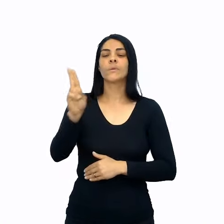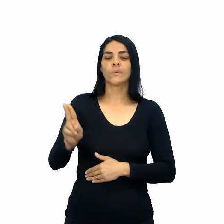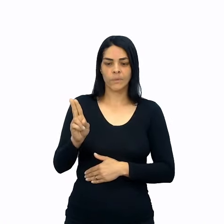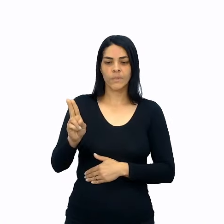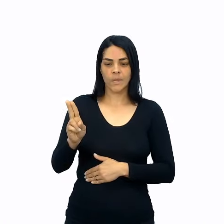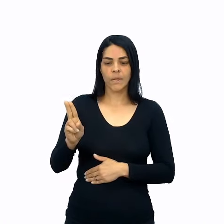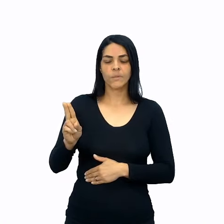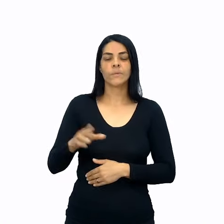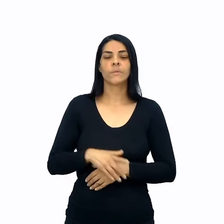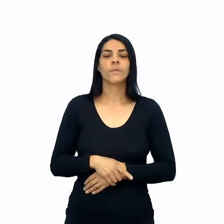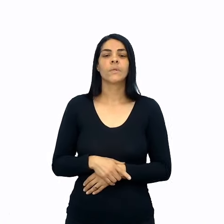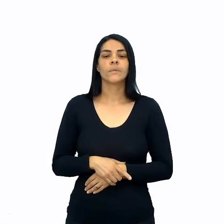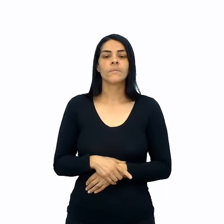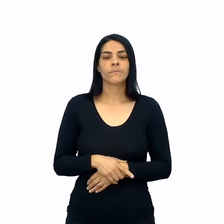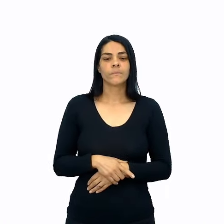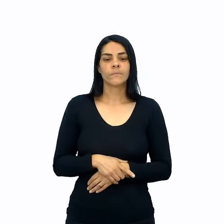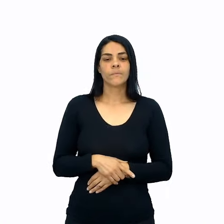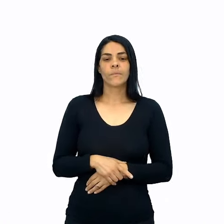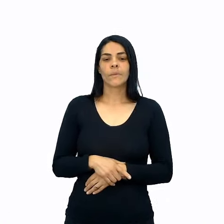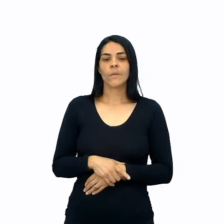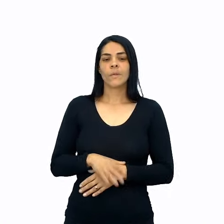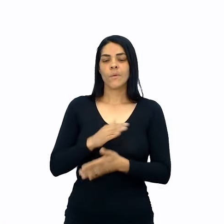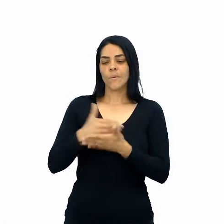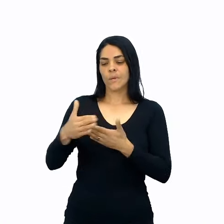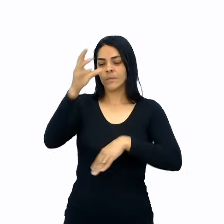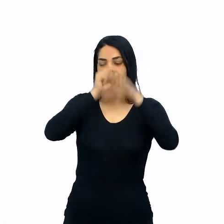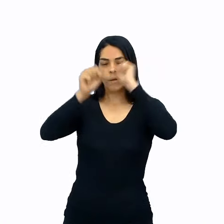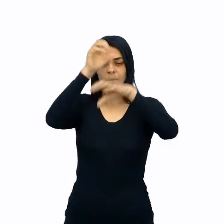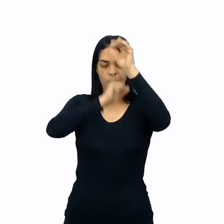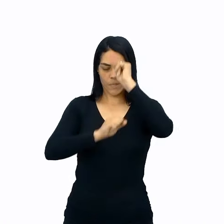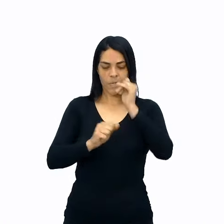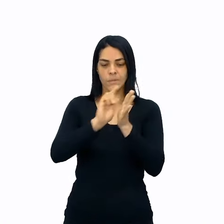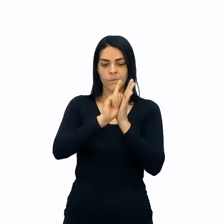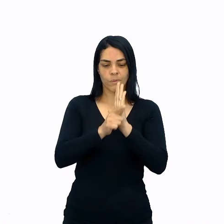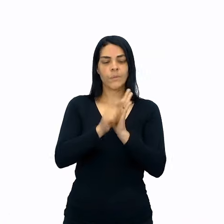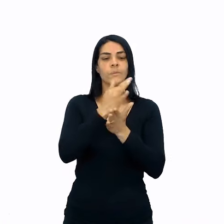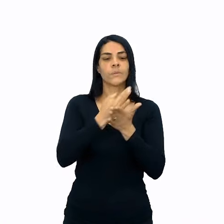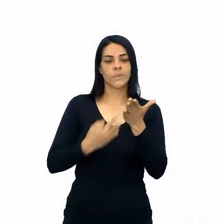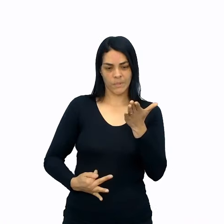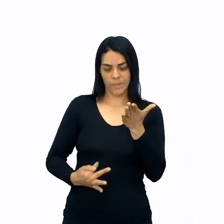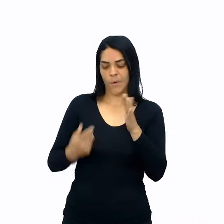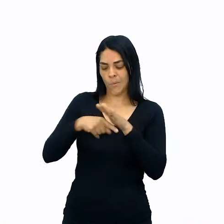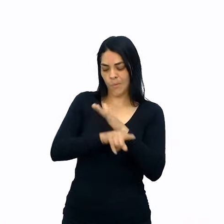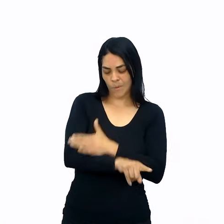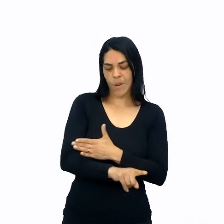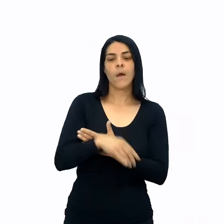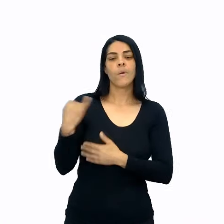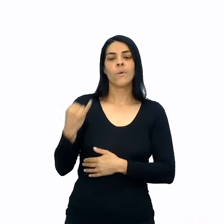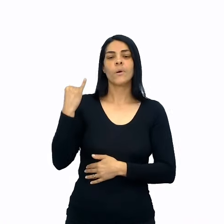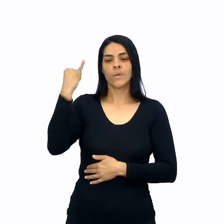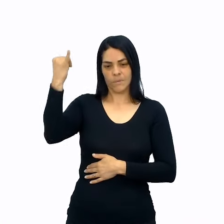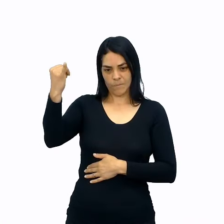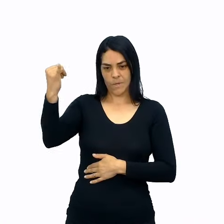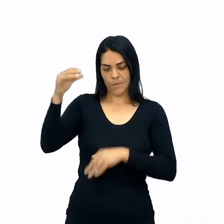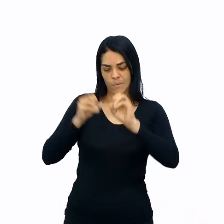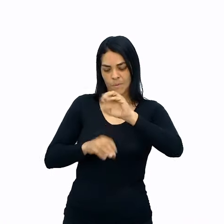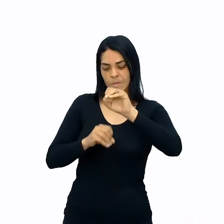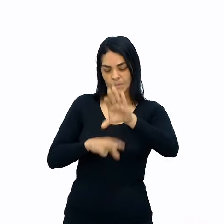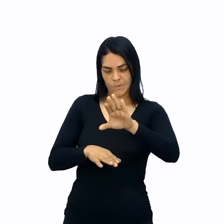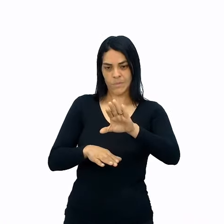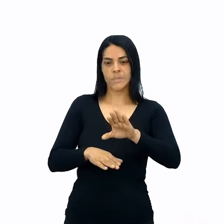didático? Na aprendizagem da produção textual, é fundamental para o ensino da língua materna.